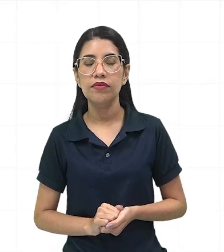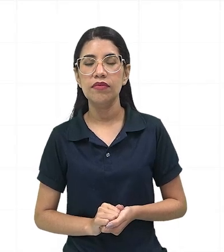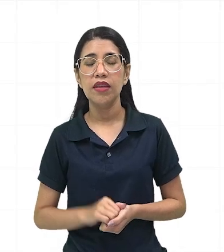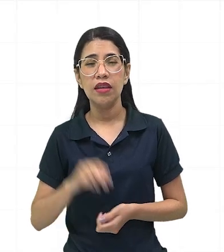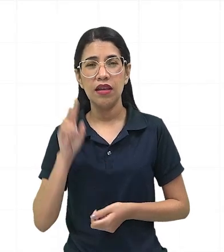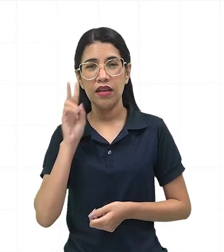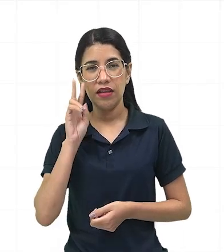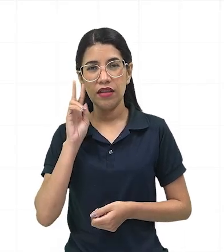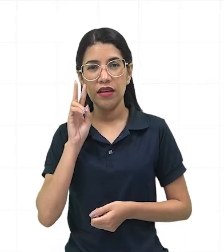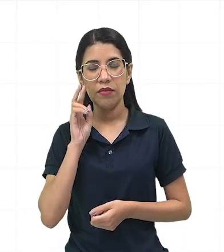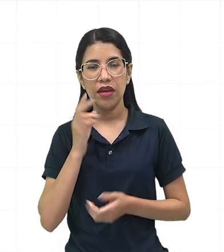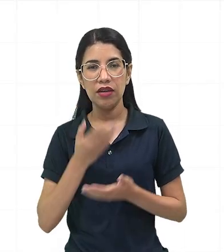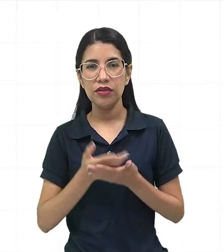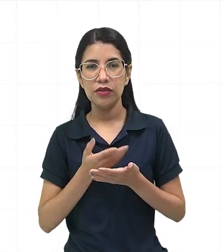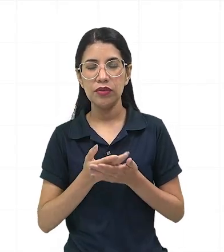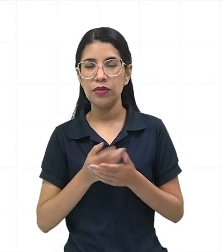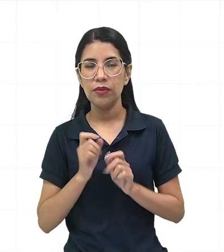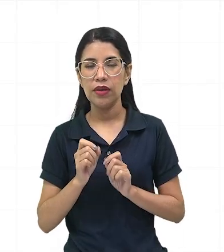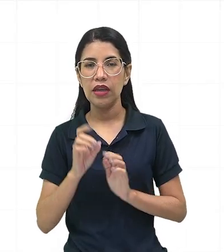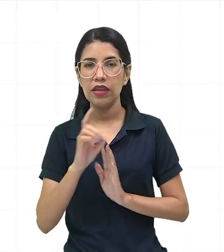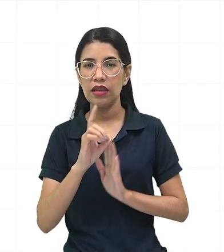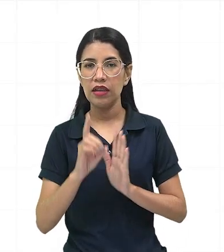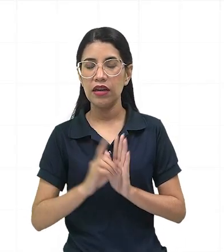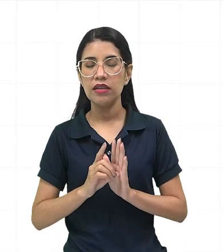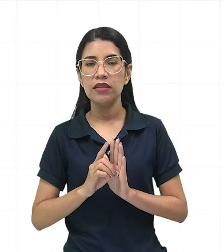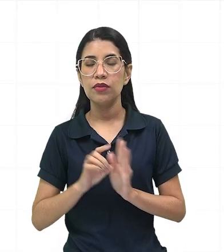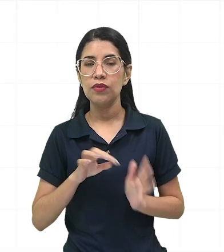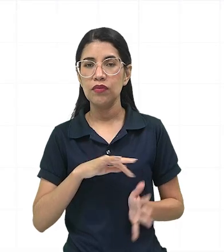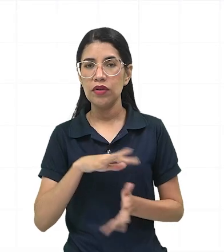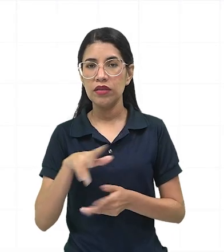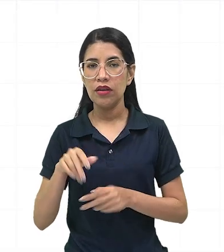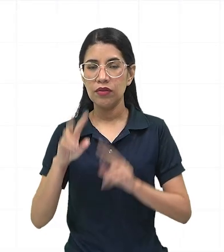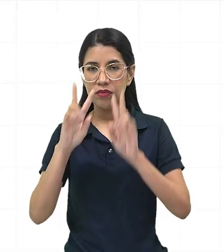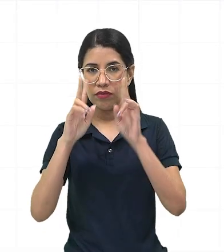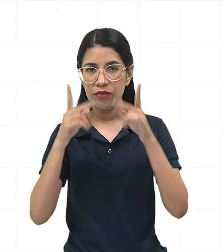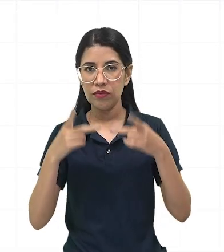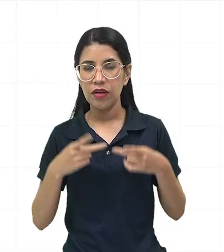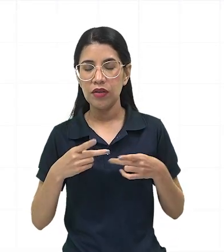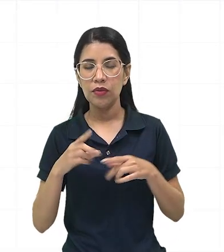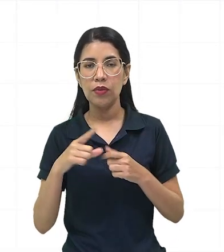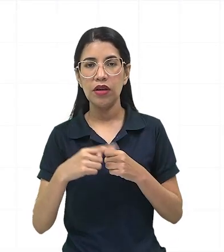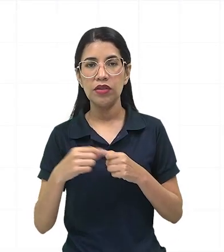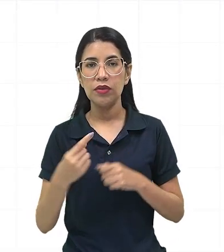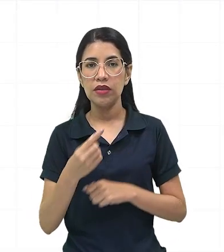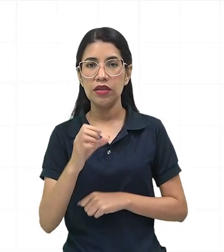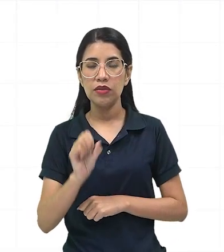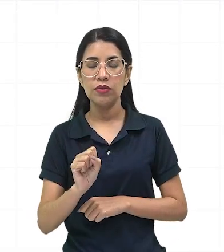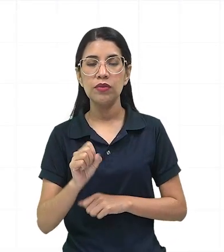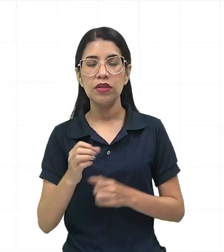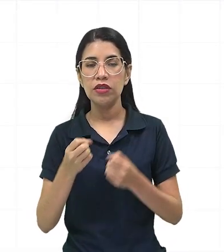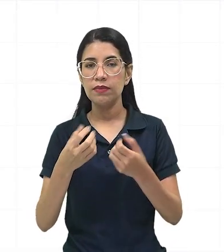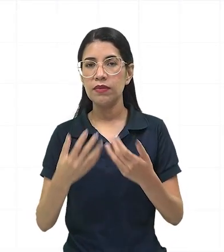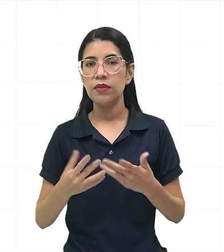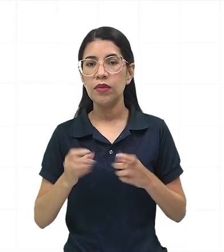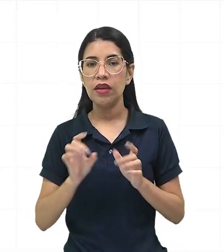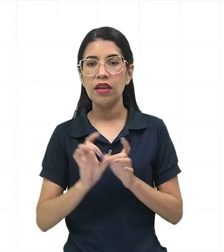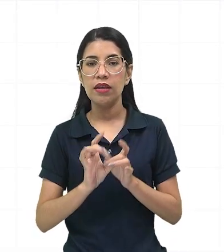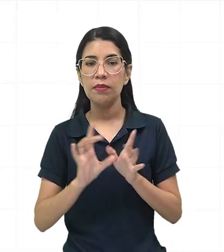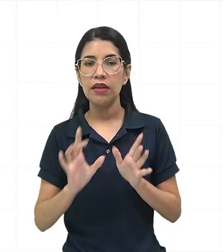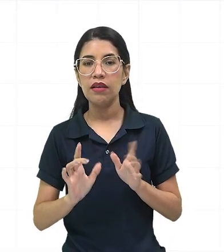Lembra que nós falamos sobre a questão da Declaração Universal dos Direitos Humanos, o artigo 18, que fala sobre a